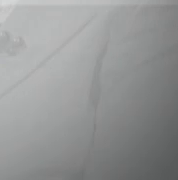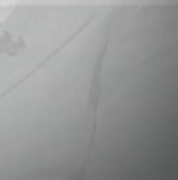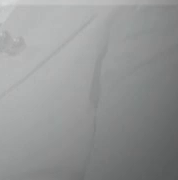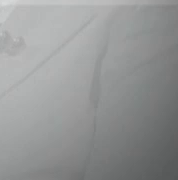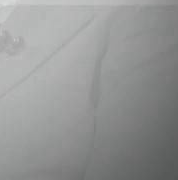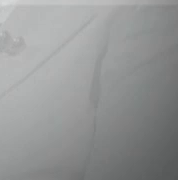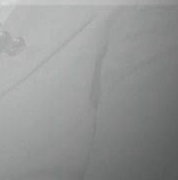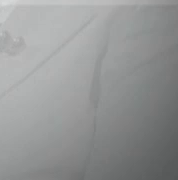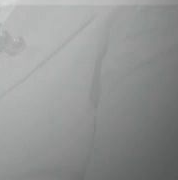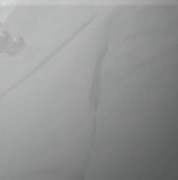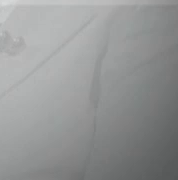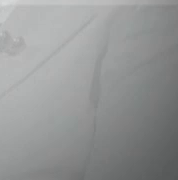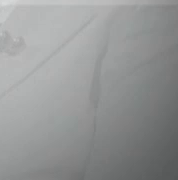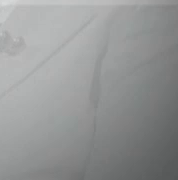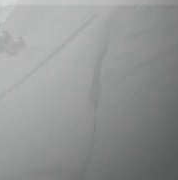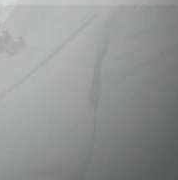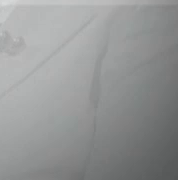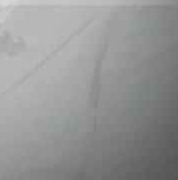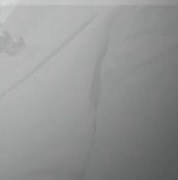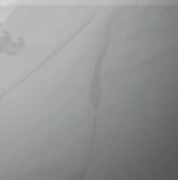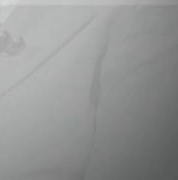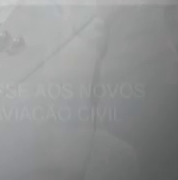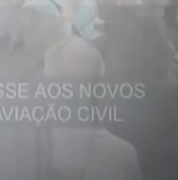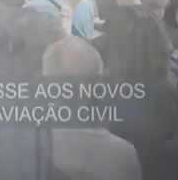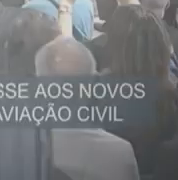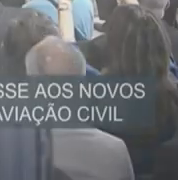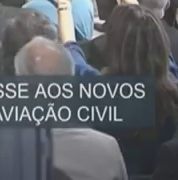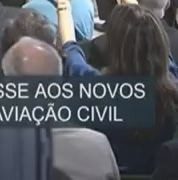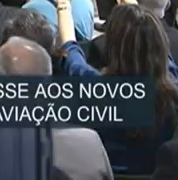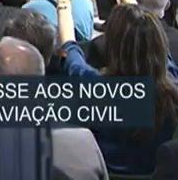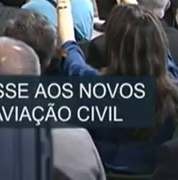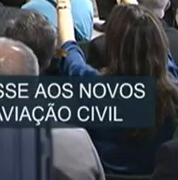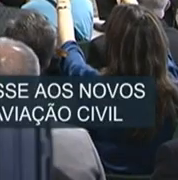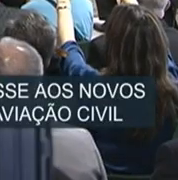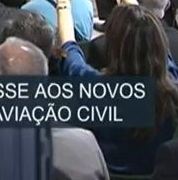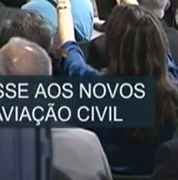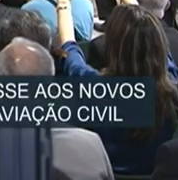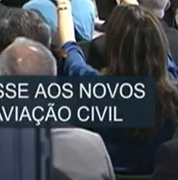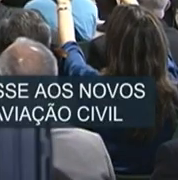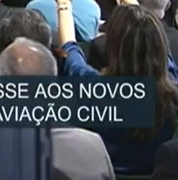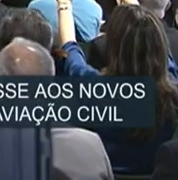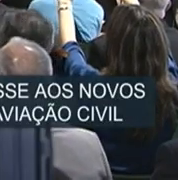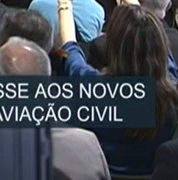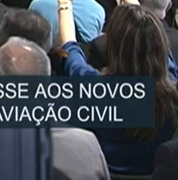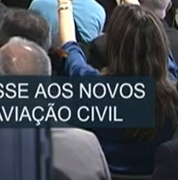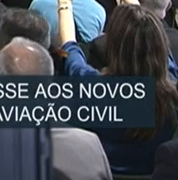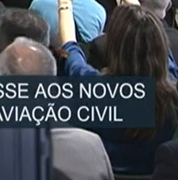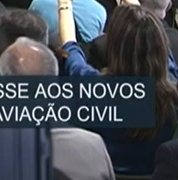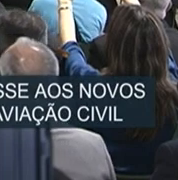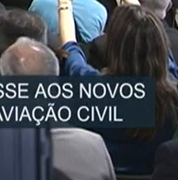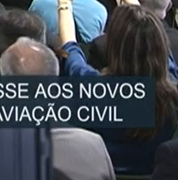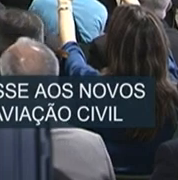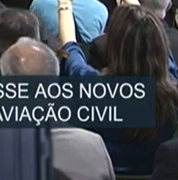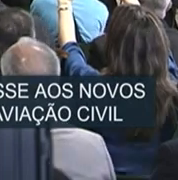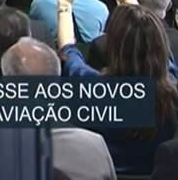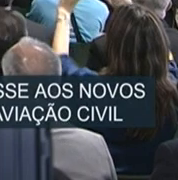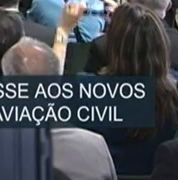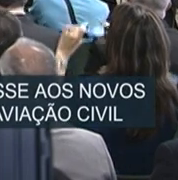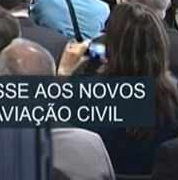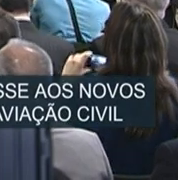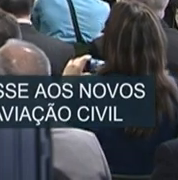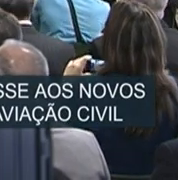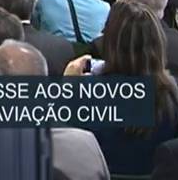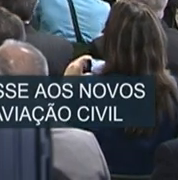Olá interrompemos a programação para transmitir ao vivo de Brasília a cerimônia de posse de três novos ministros a presidenta Dilma